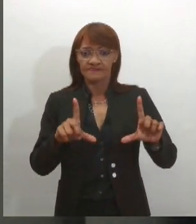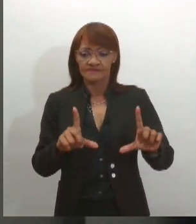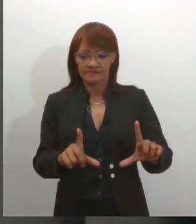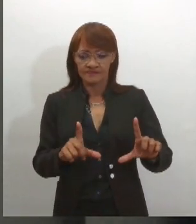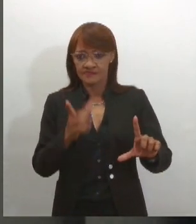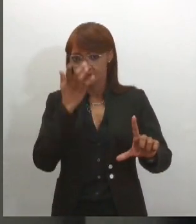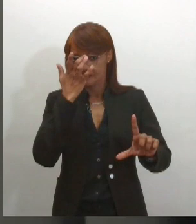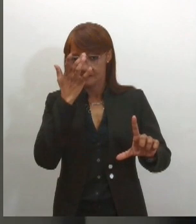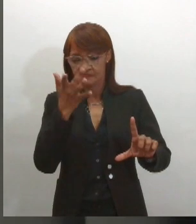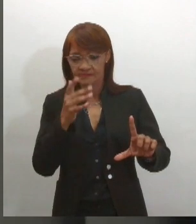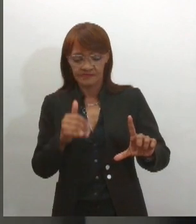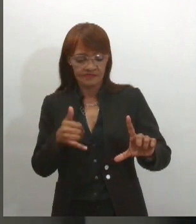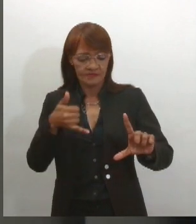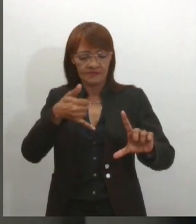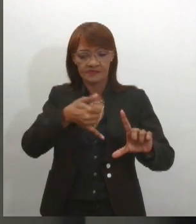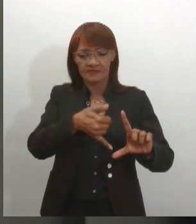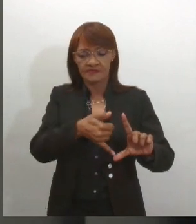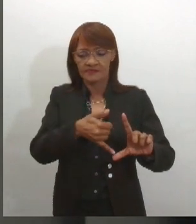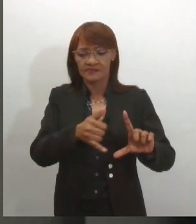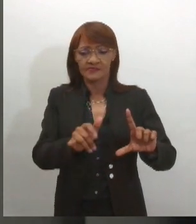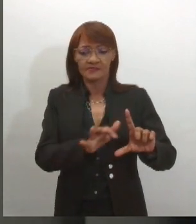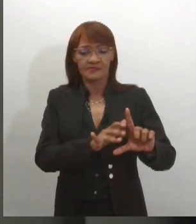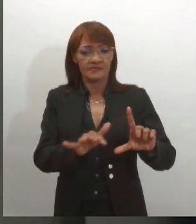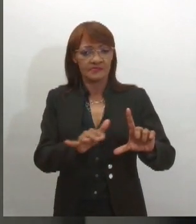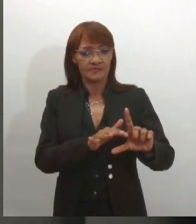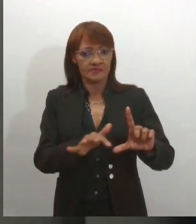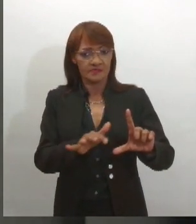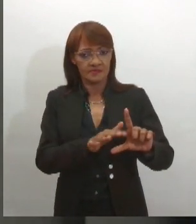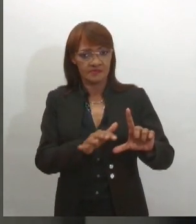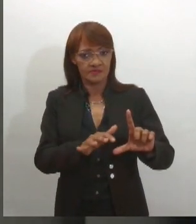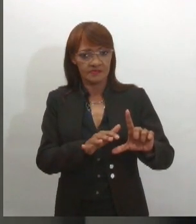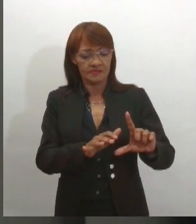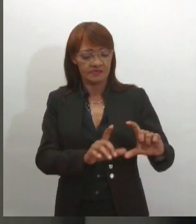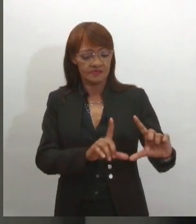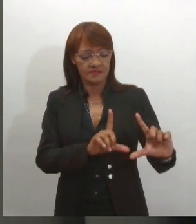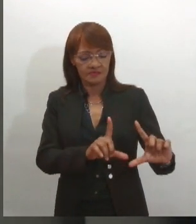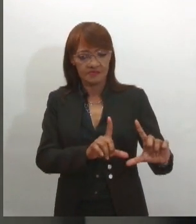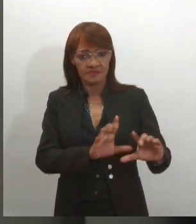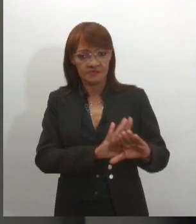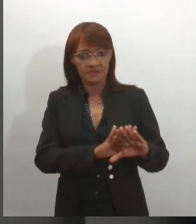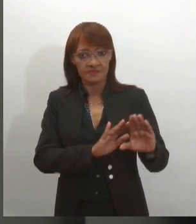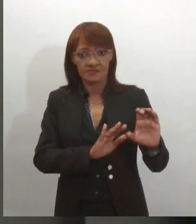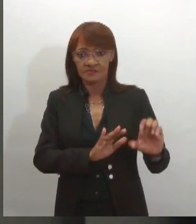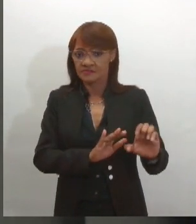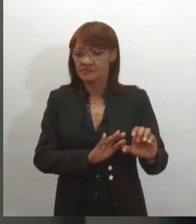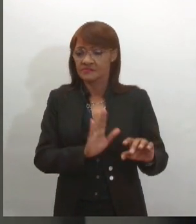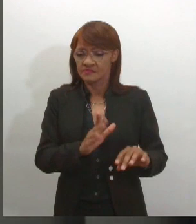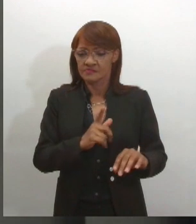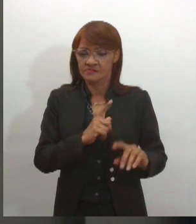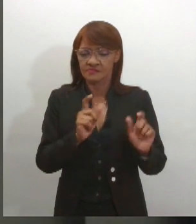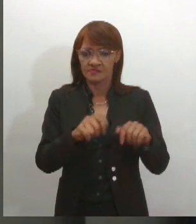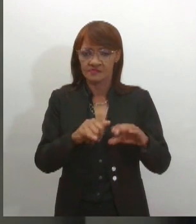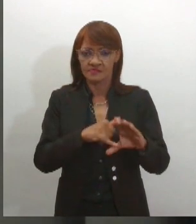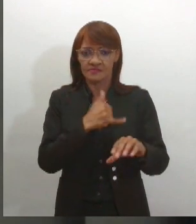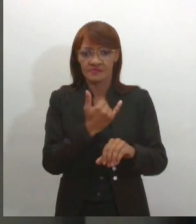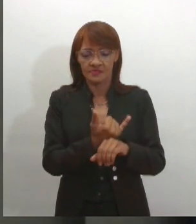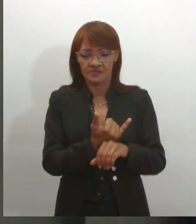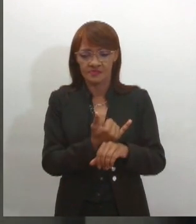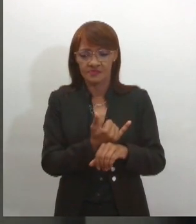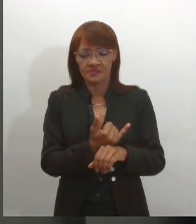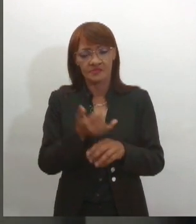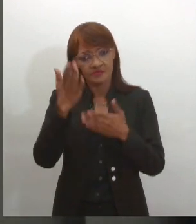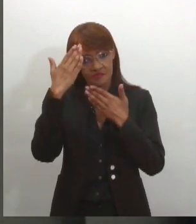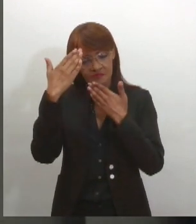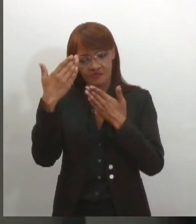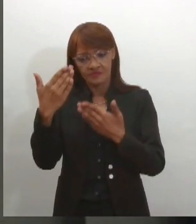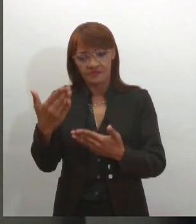posicione a câmera do seu celular no QR Code localizado no canto inferior esquerdo da tela e você você será direcionado obrigada pela companhia e